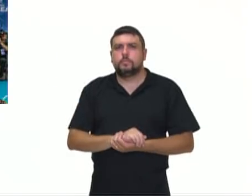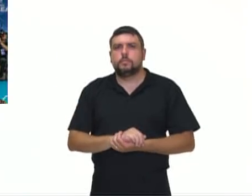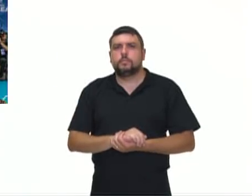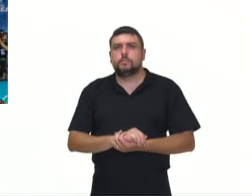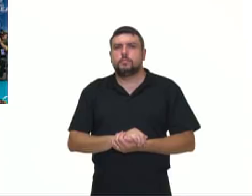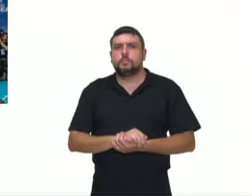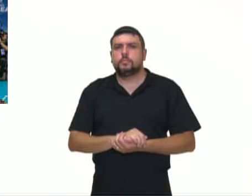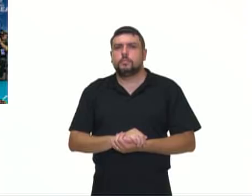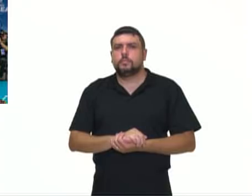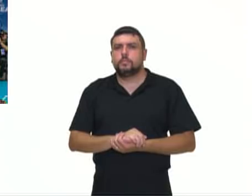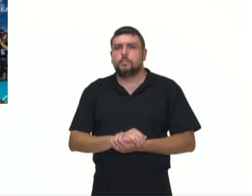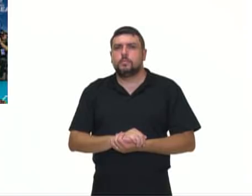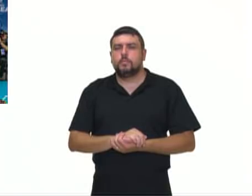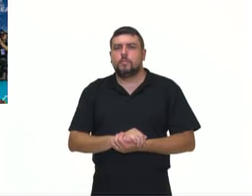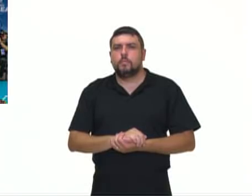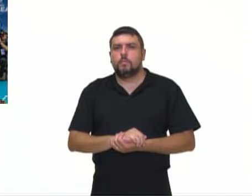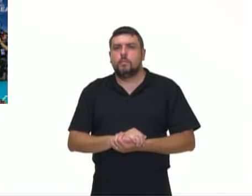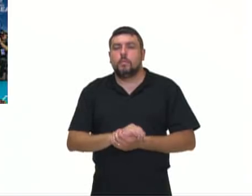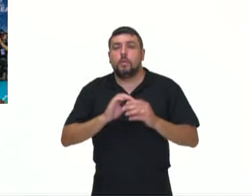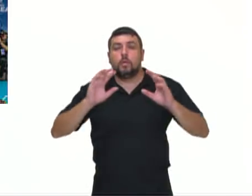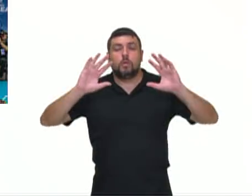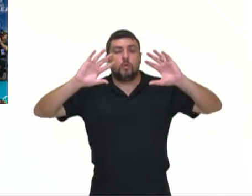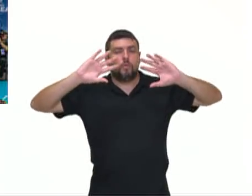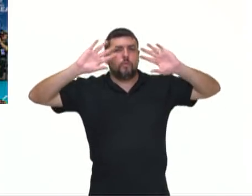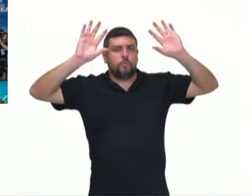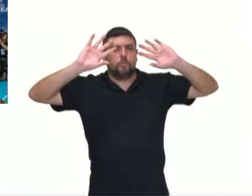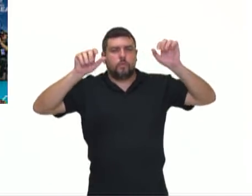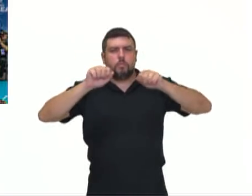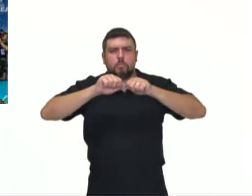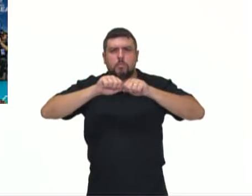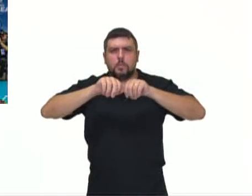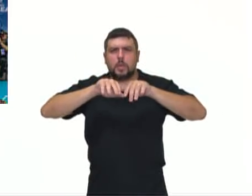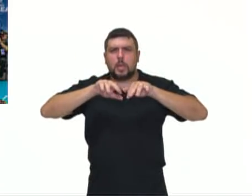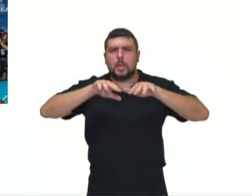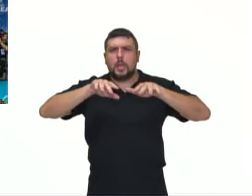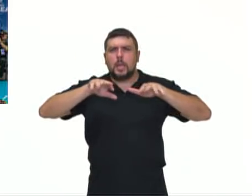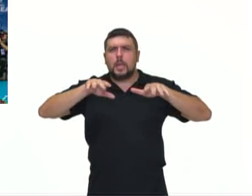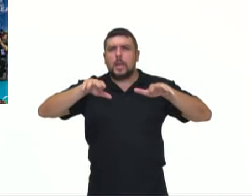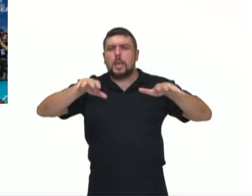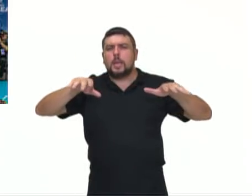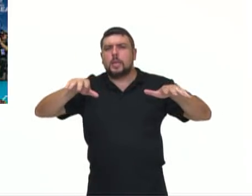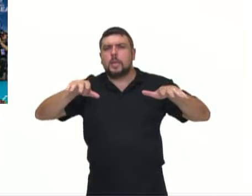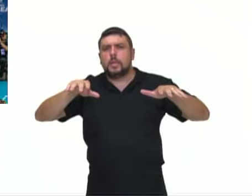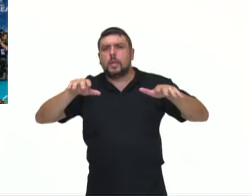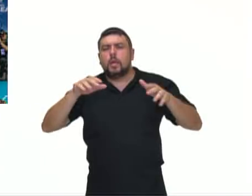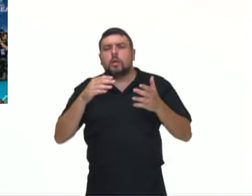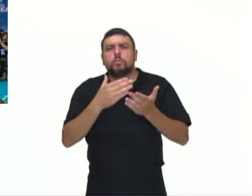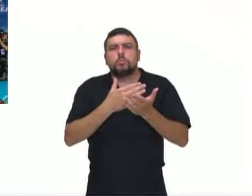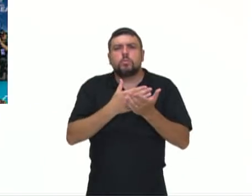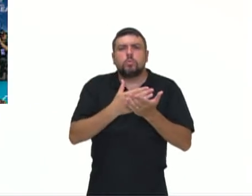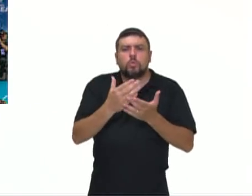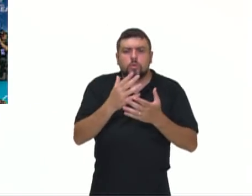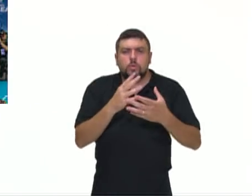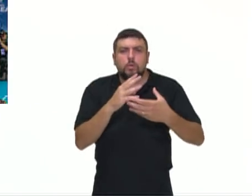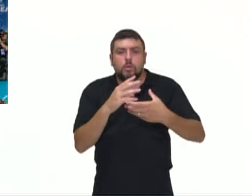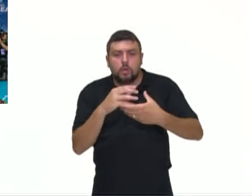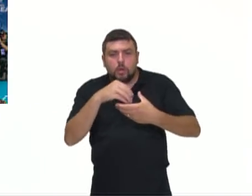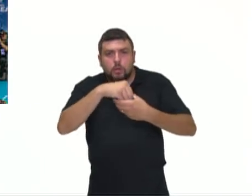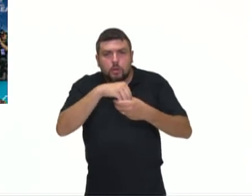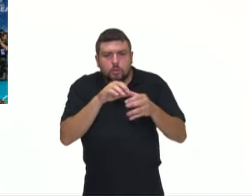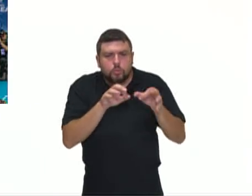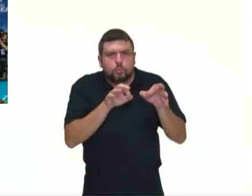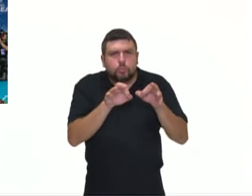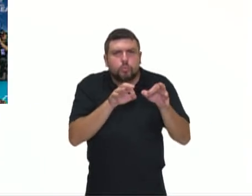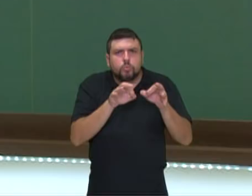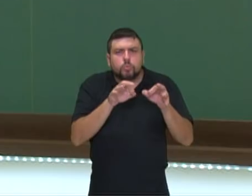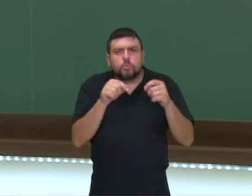ia se popularizando, o esporte ele ganhava uma nova dimensão, cuja lógica interna se fundamentaria em relações